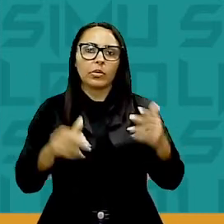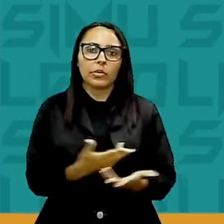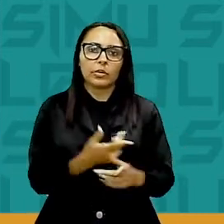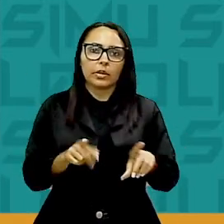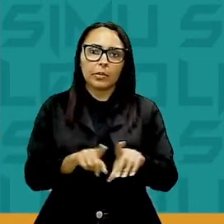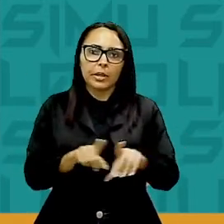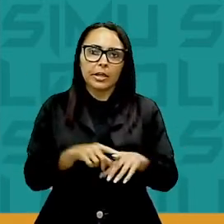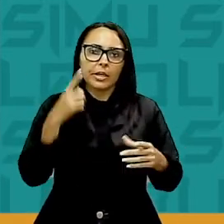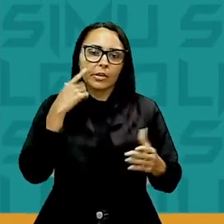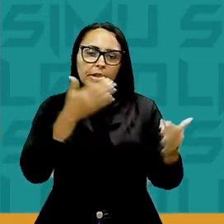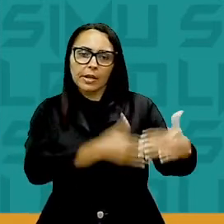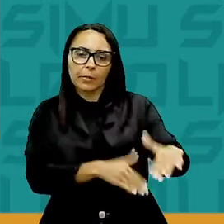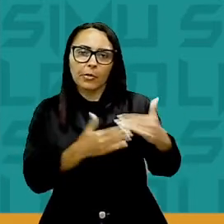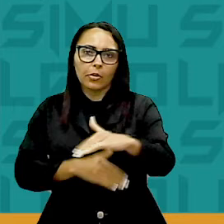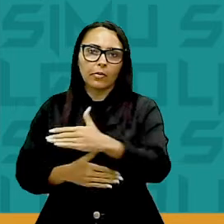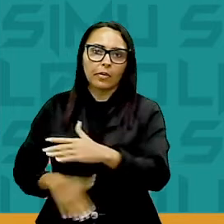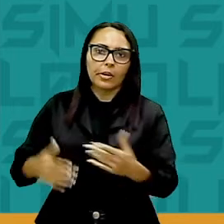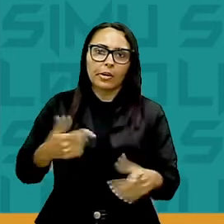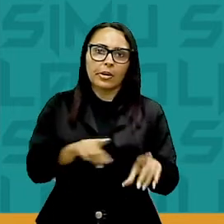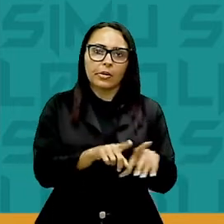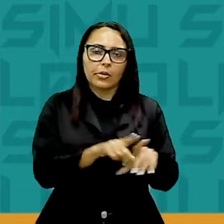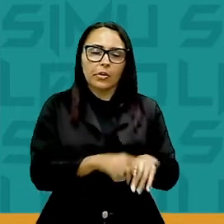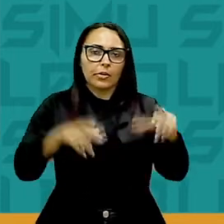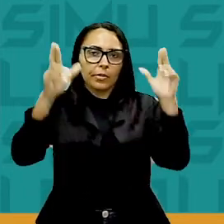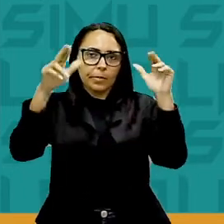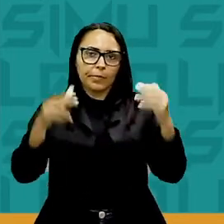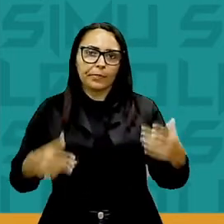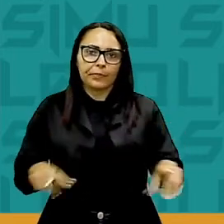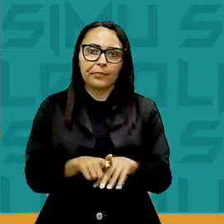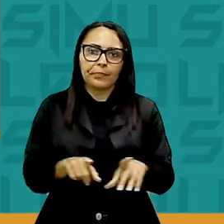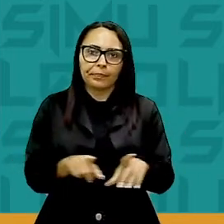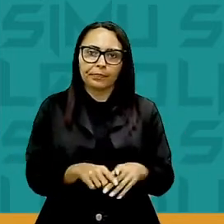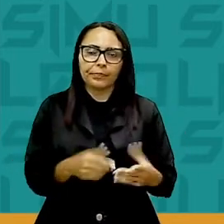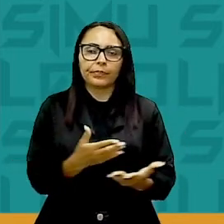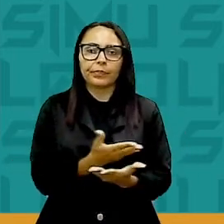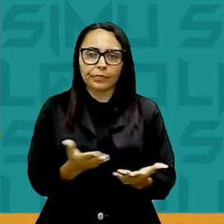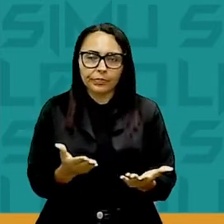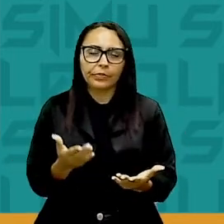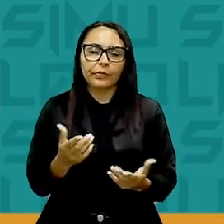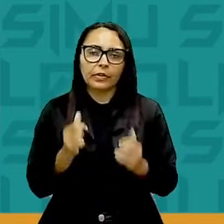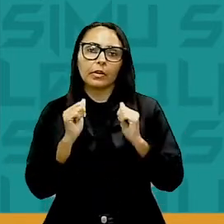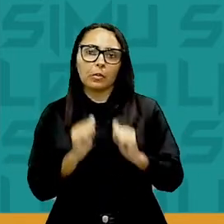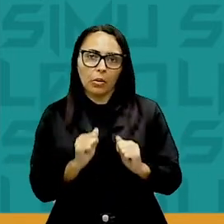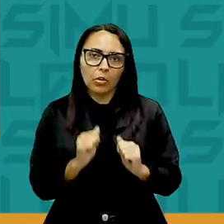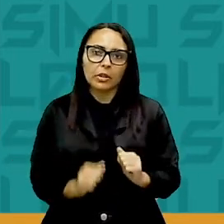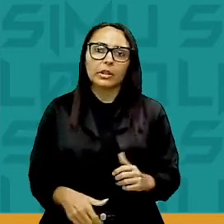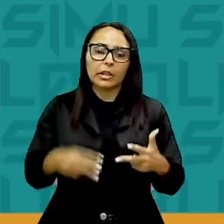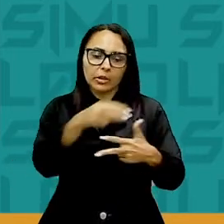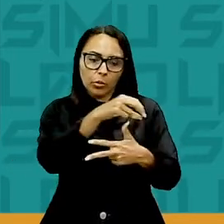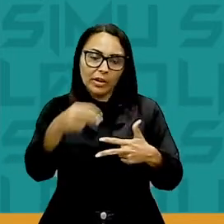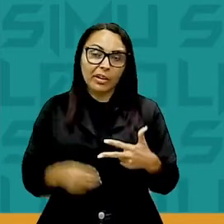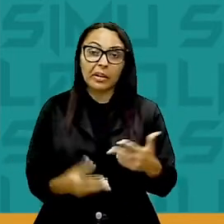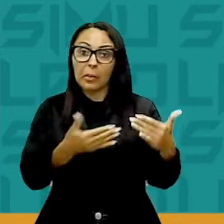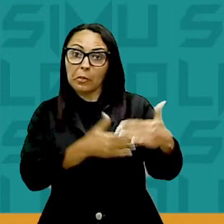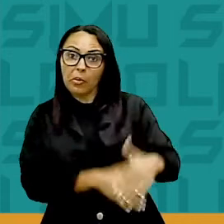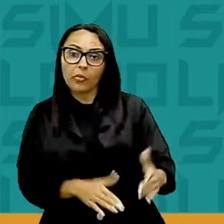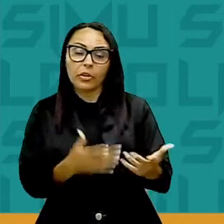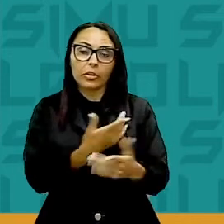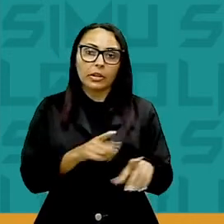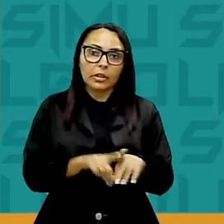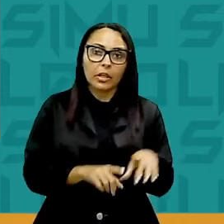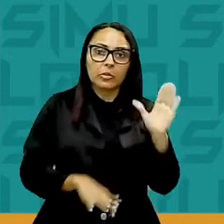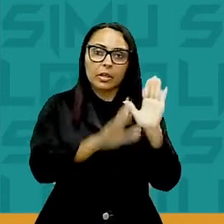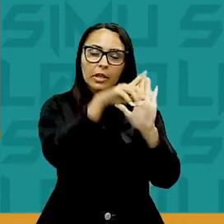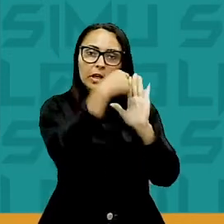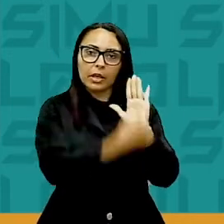caíram ali no simulado, dos assuntos que cairão também, que podem cair também no Enem, já que temos ali a relação